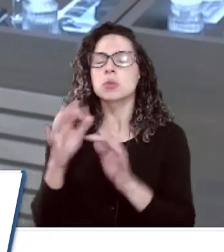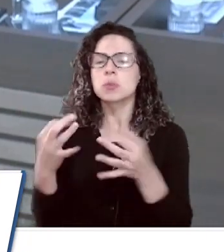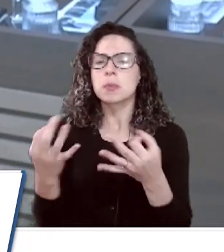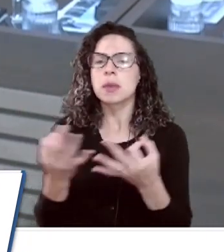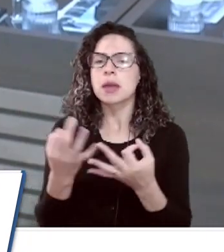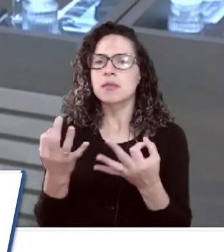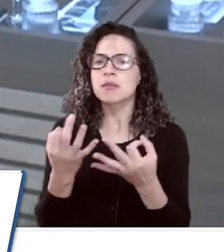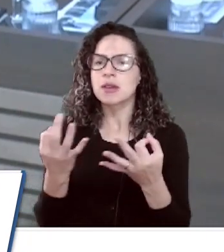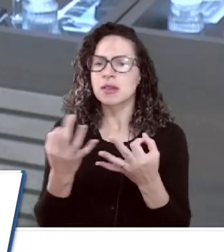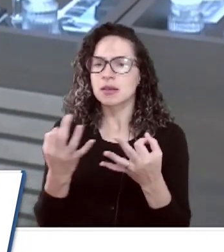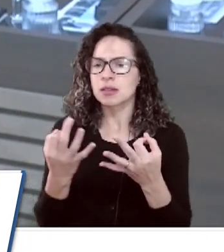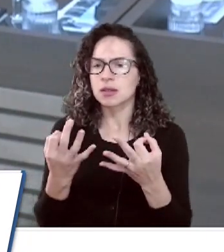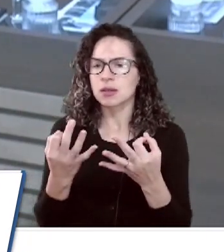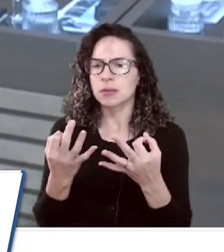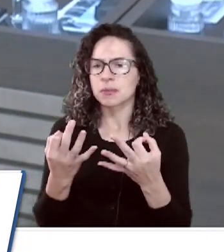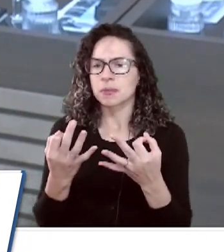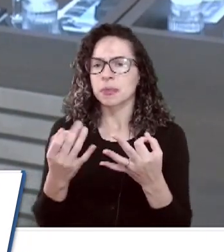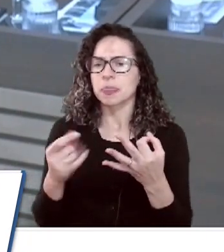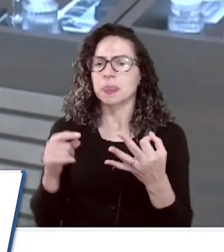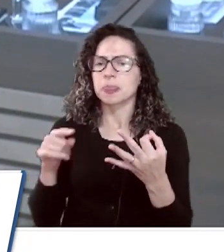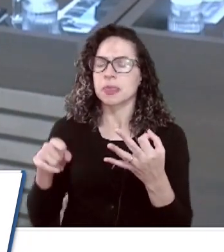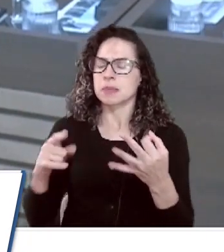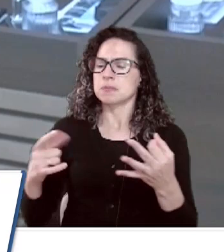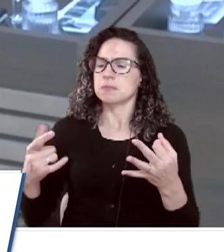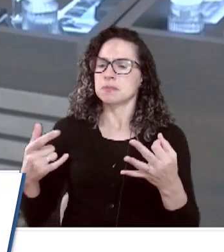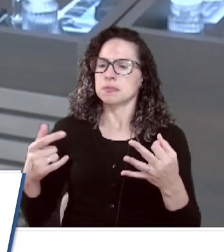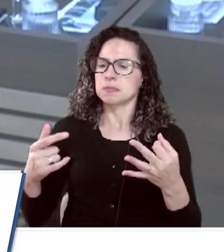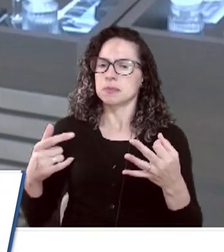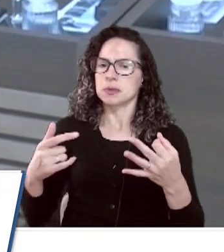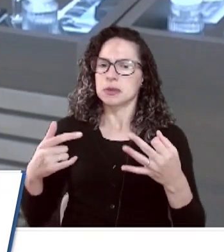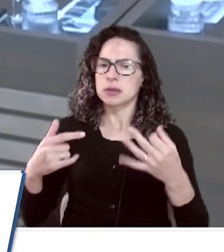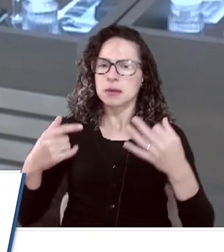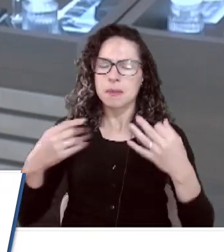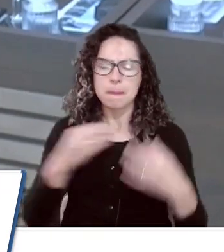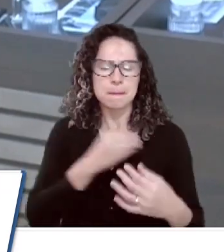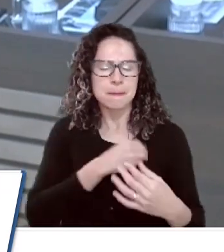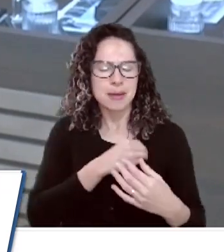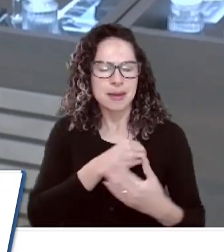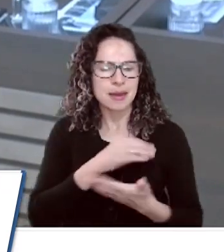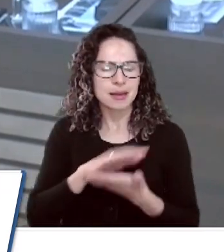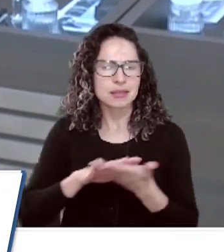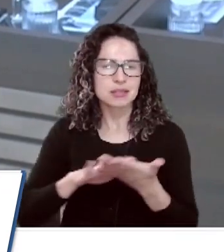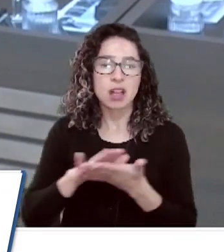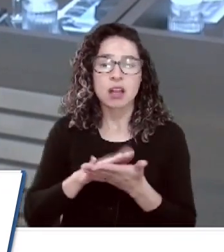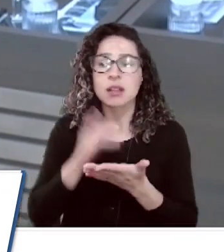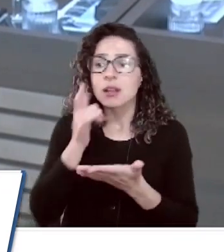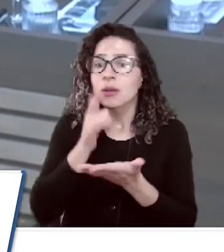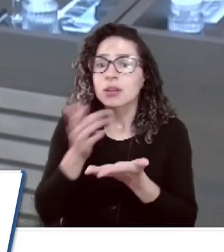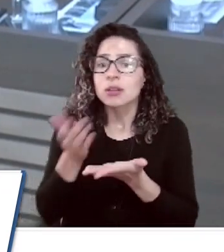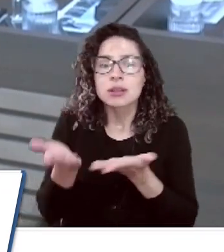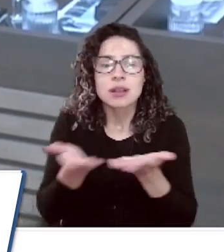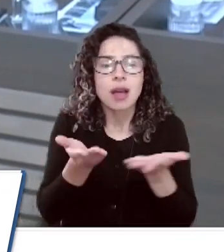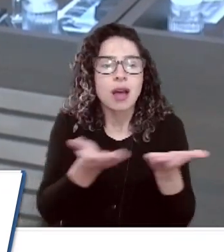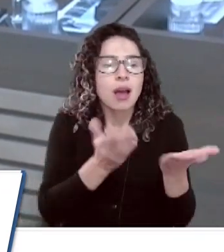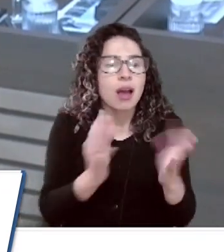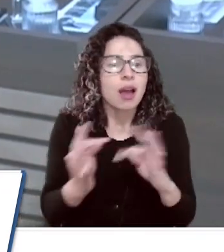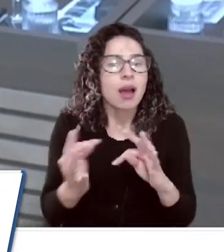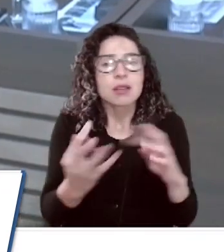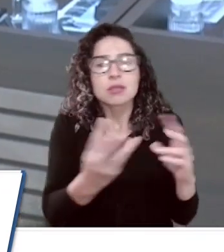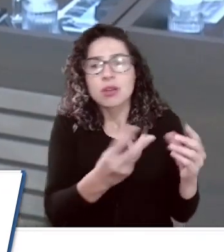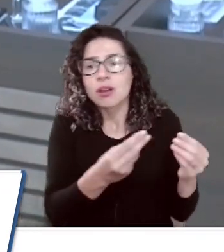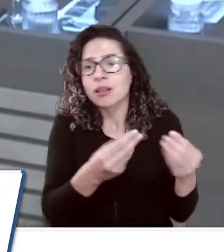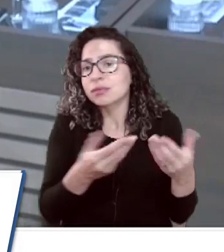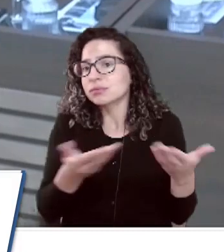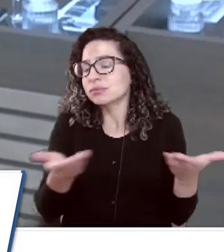Jesus, sendo totalmente sem pecado, não agradou e não agrada a todos até hoje. Então, quer